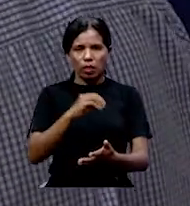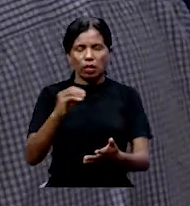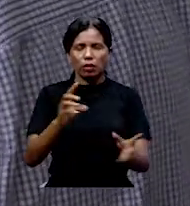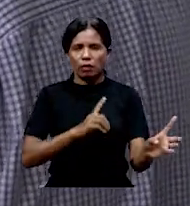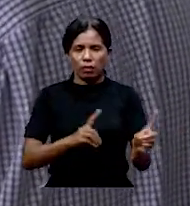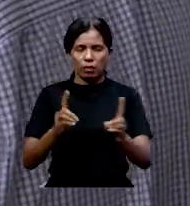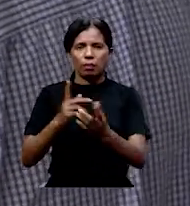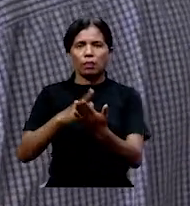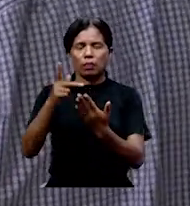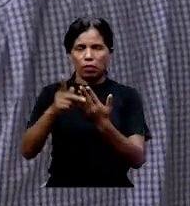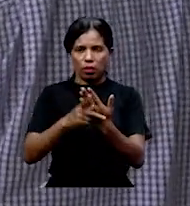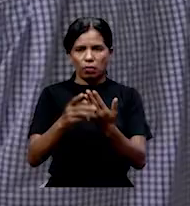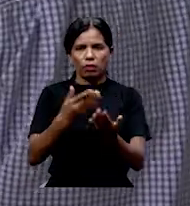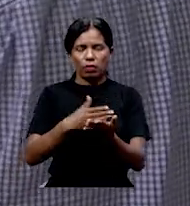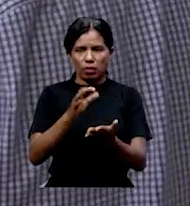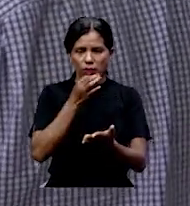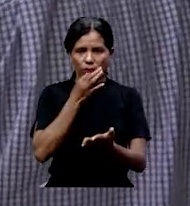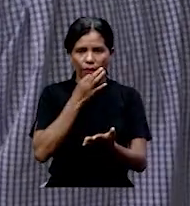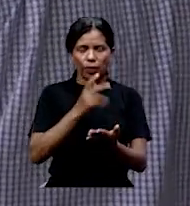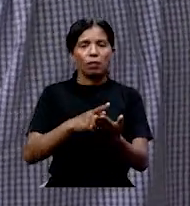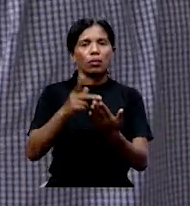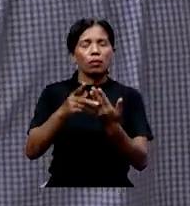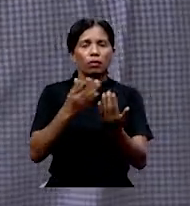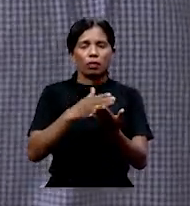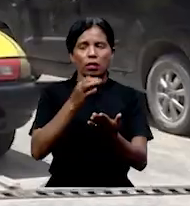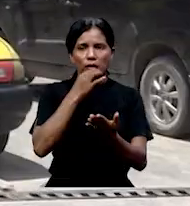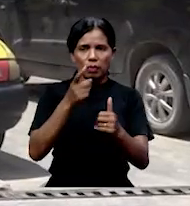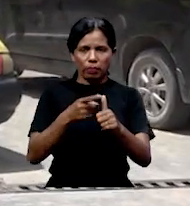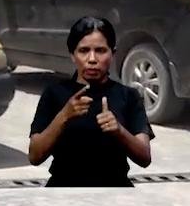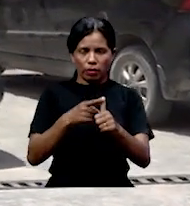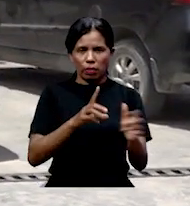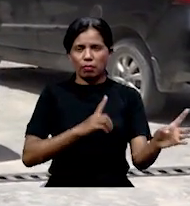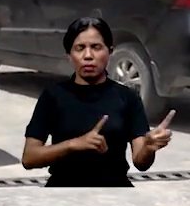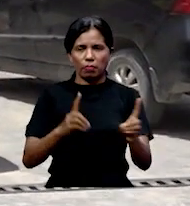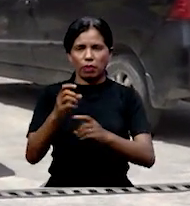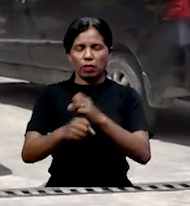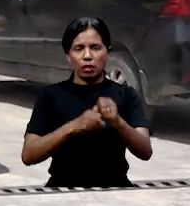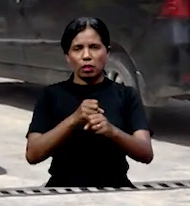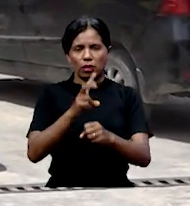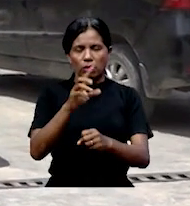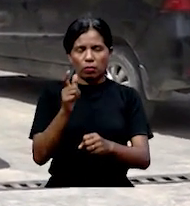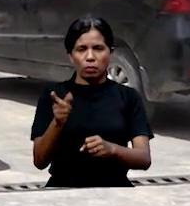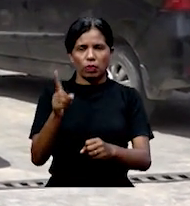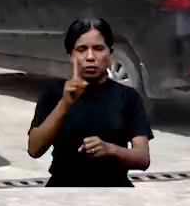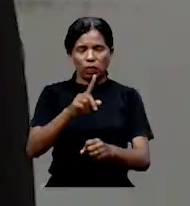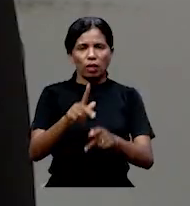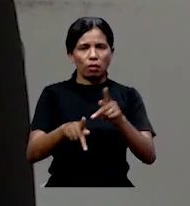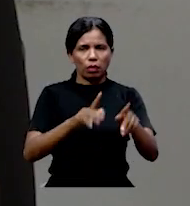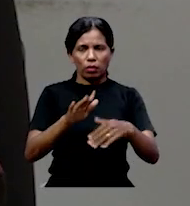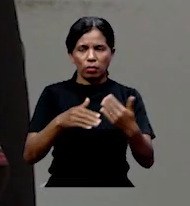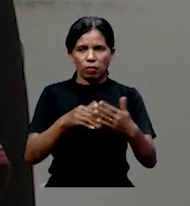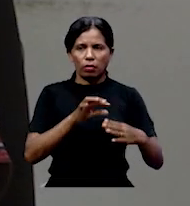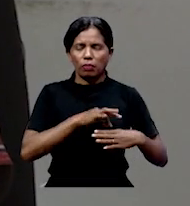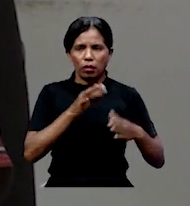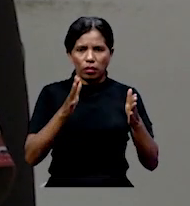implementa programa cesta básica. Enquanto ia programa cesta básica fase dahulu, nebe implementa ia tinang riroron resingida, beneficiario sida, ia